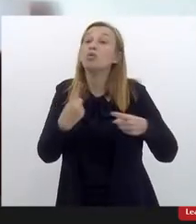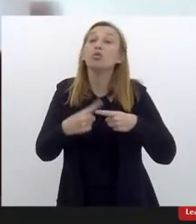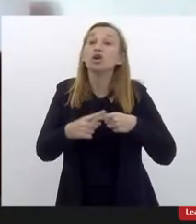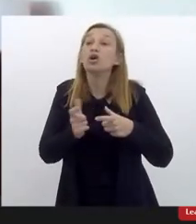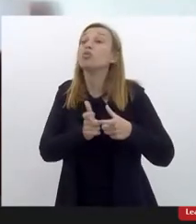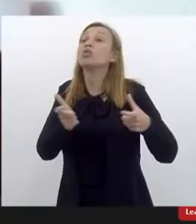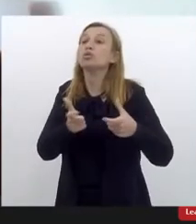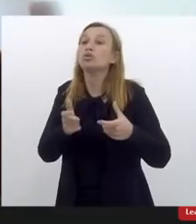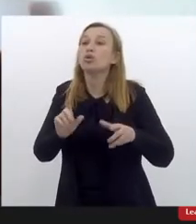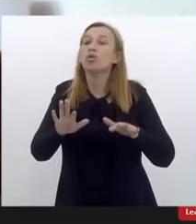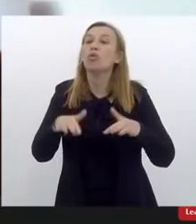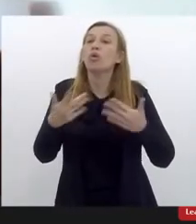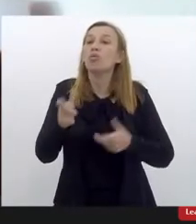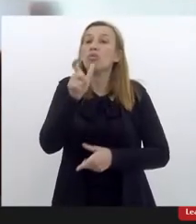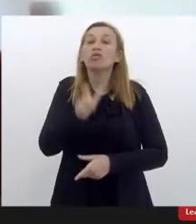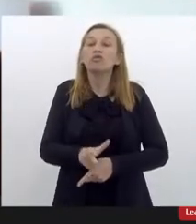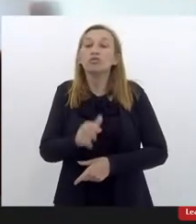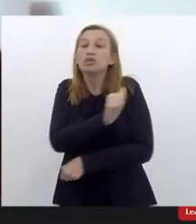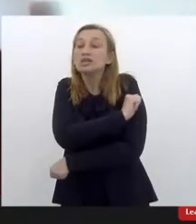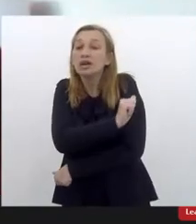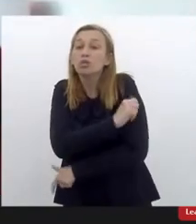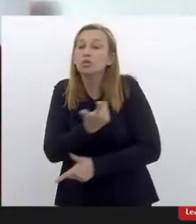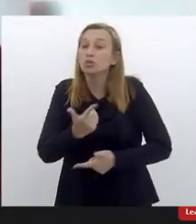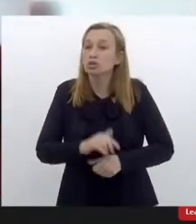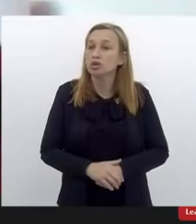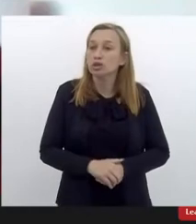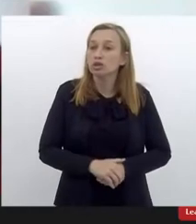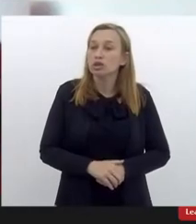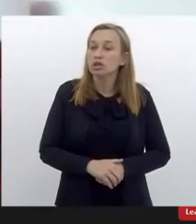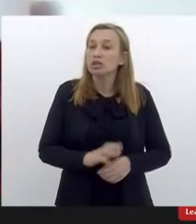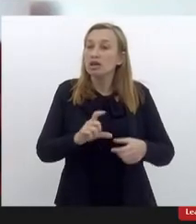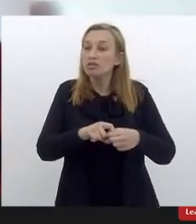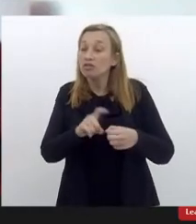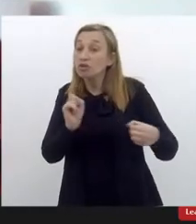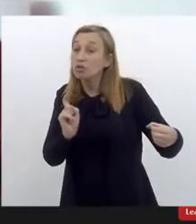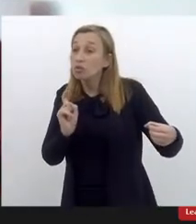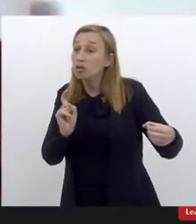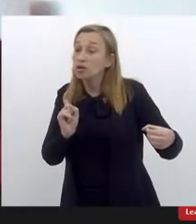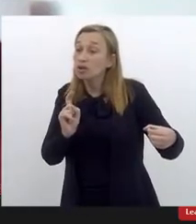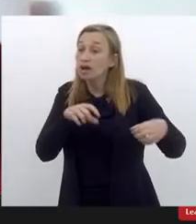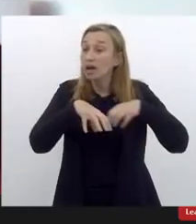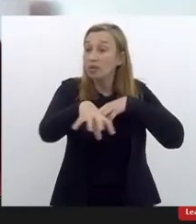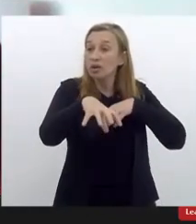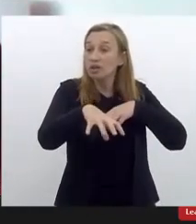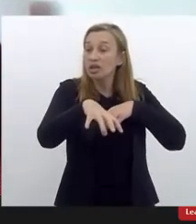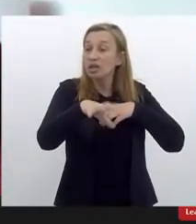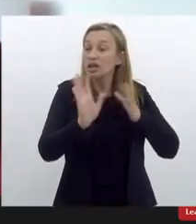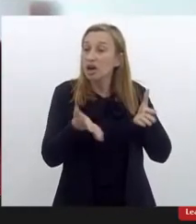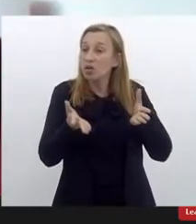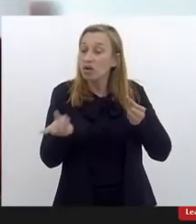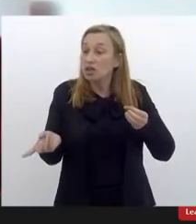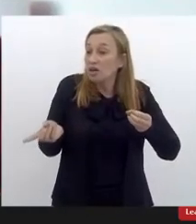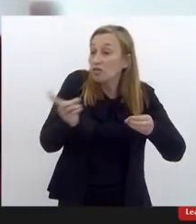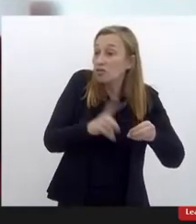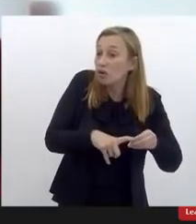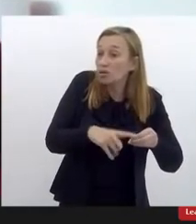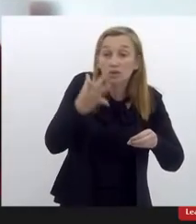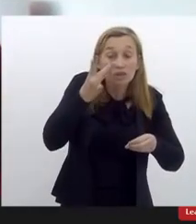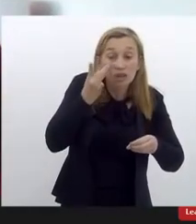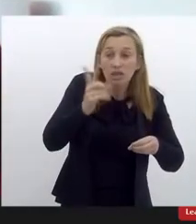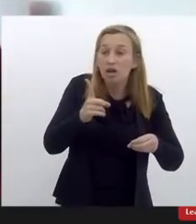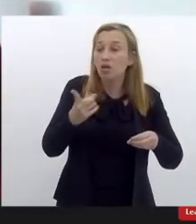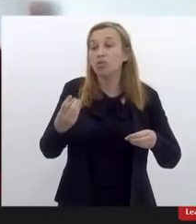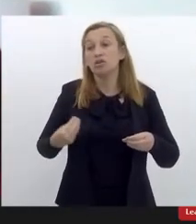aumentou? Qual é o perfil desse aluno que, né, que estava vinculado remotamente e agora na volta presencial não está? Esse é um